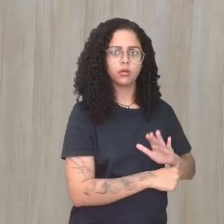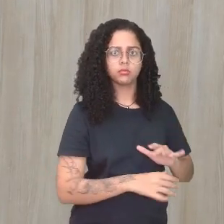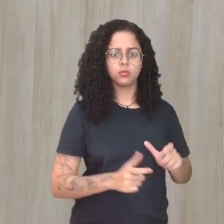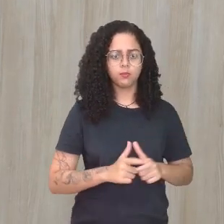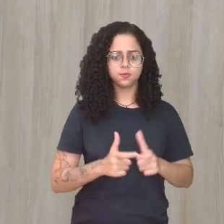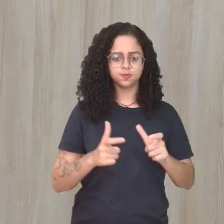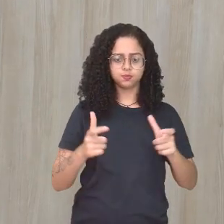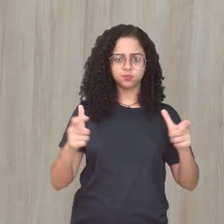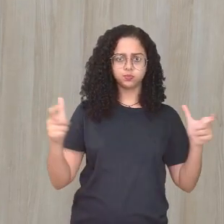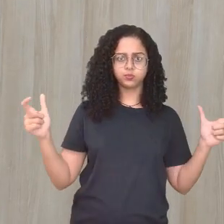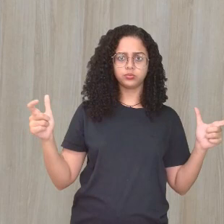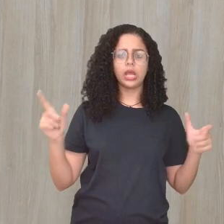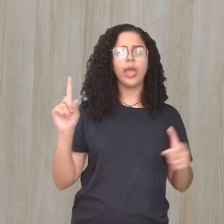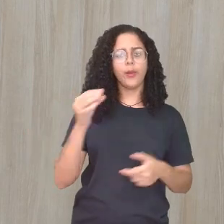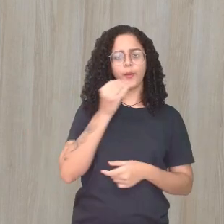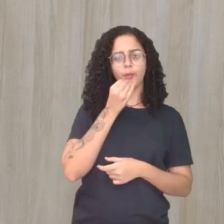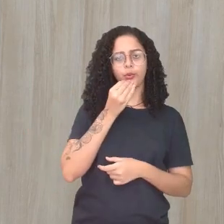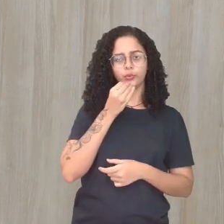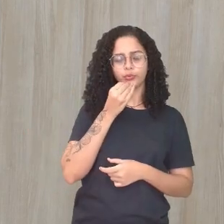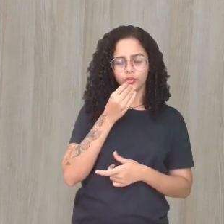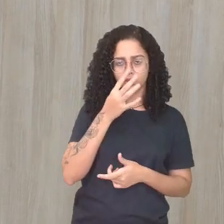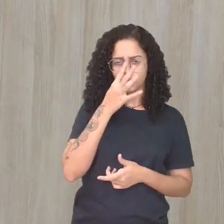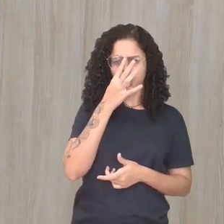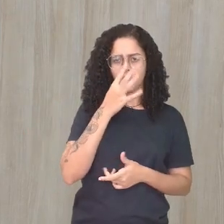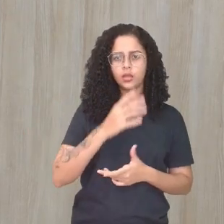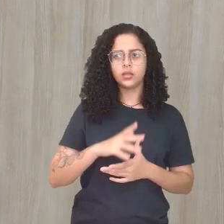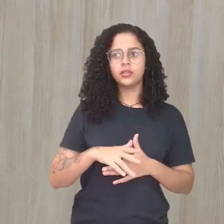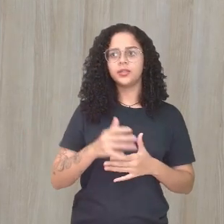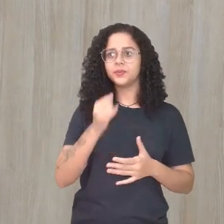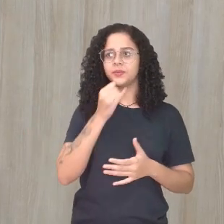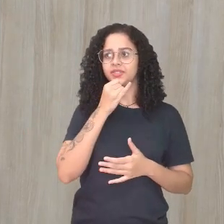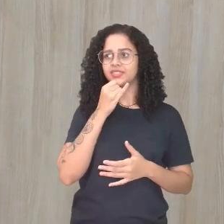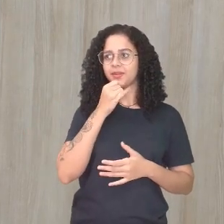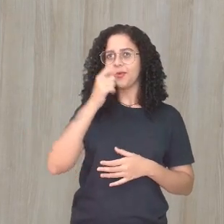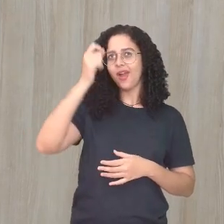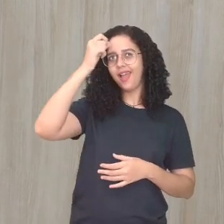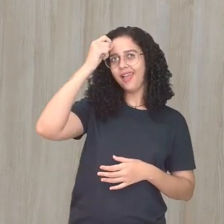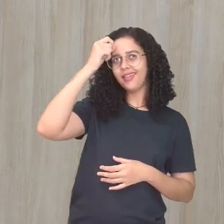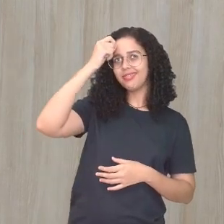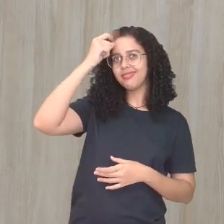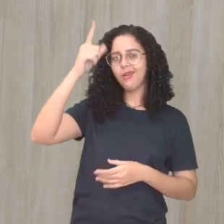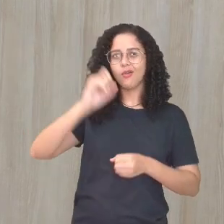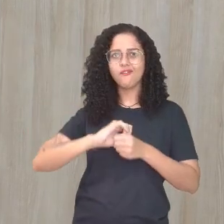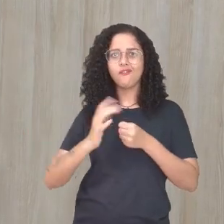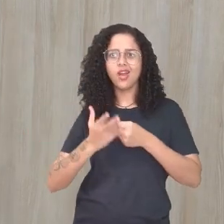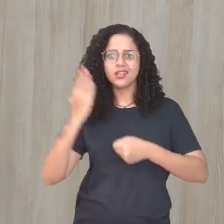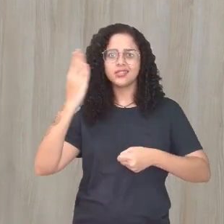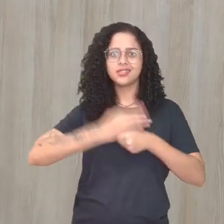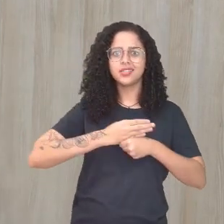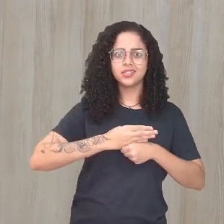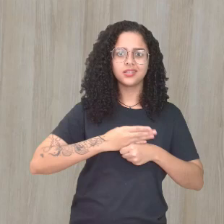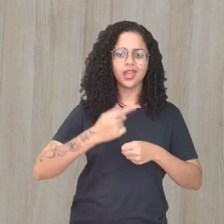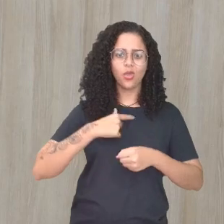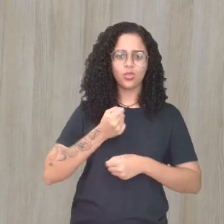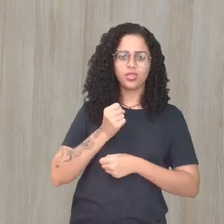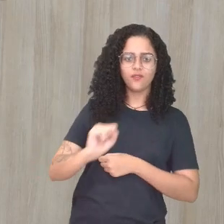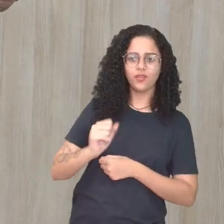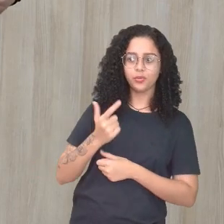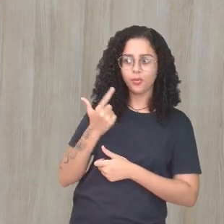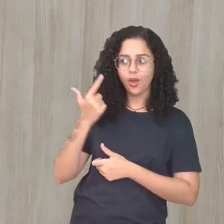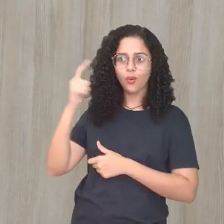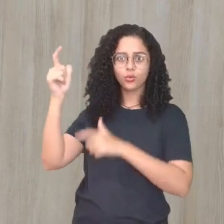meu território é a oportunidade de levar a ideologia fascista, né, aquilo que eu defendo, para